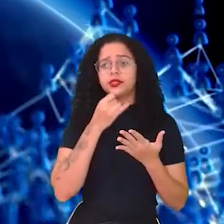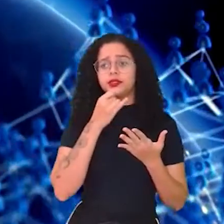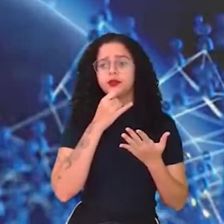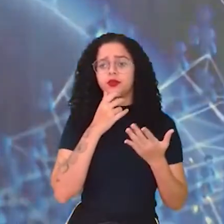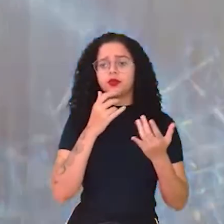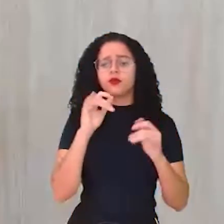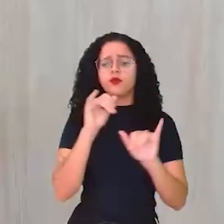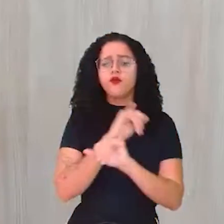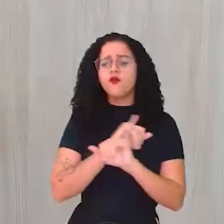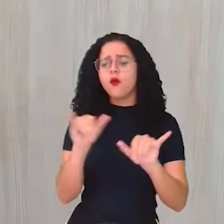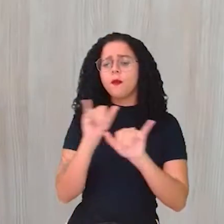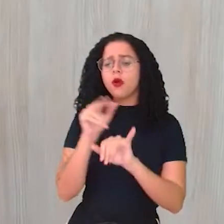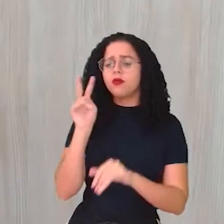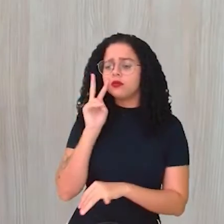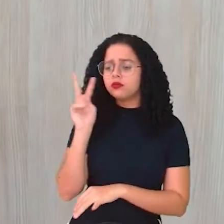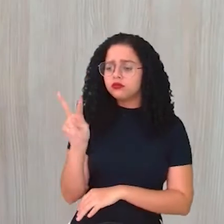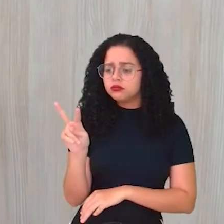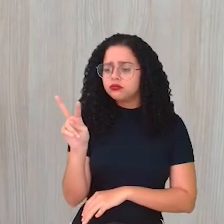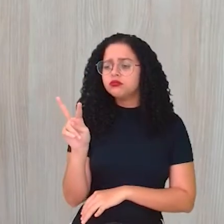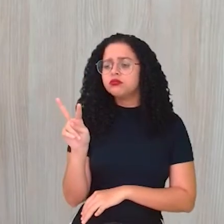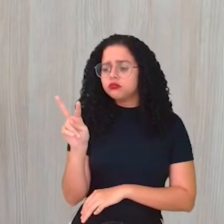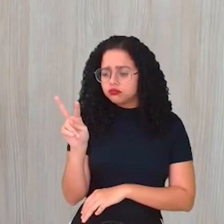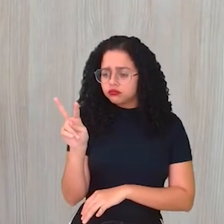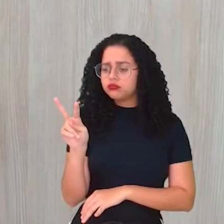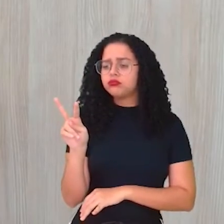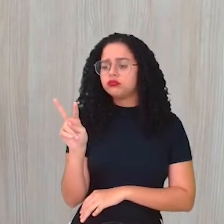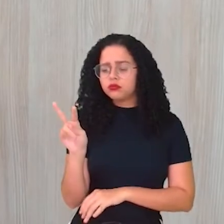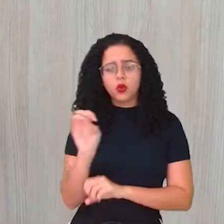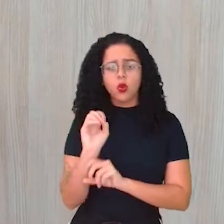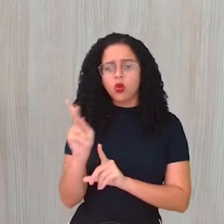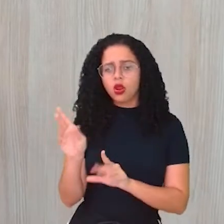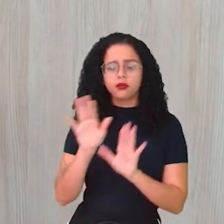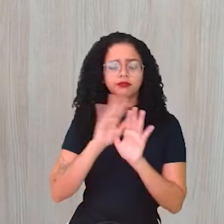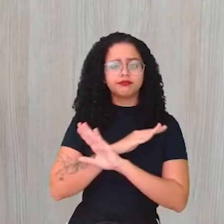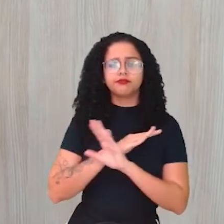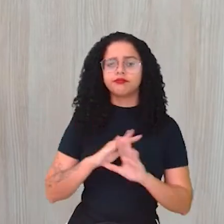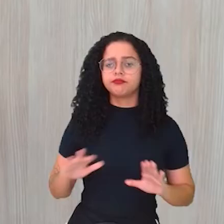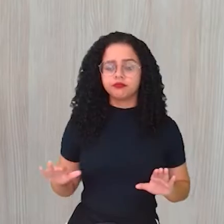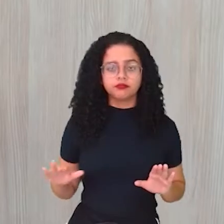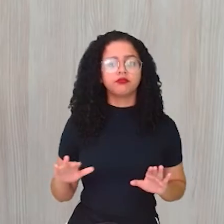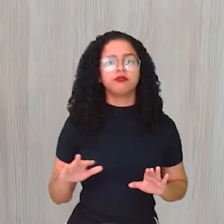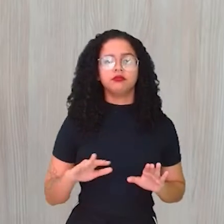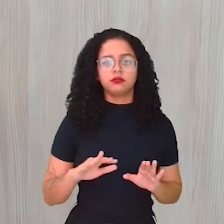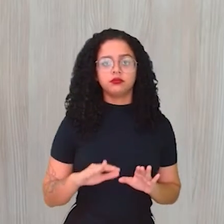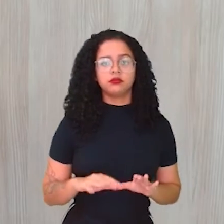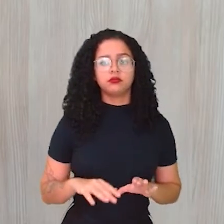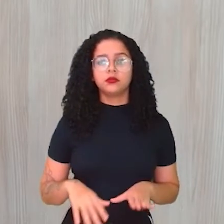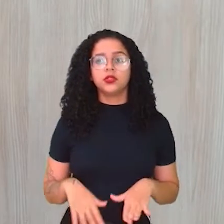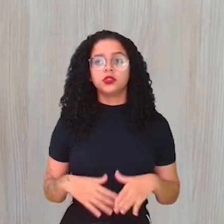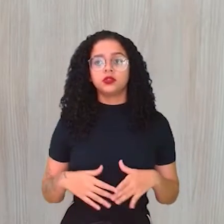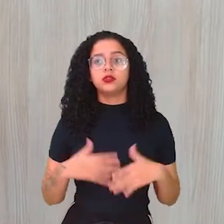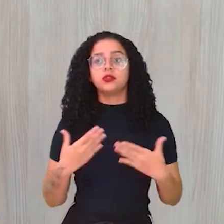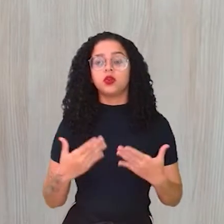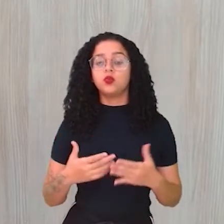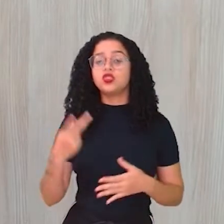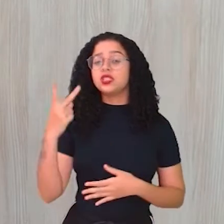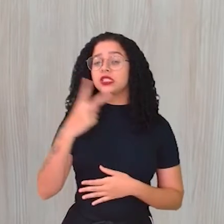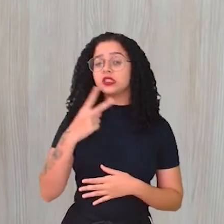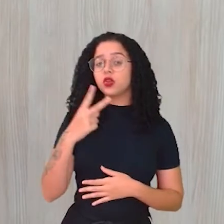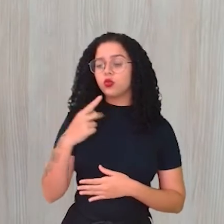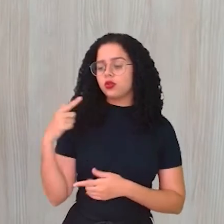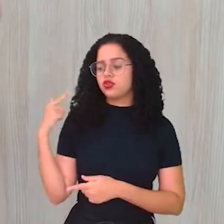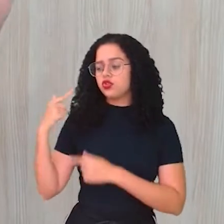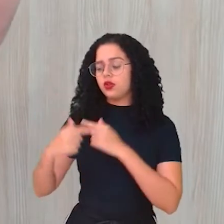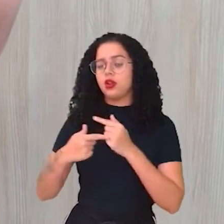informações, você apenas retia, você apenas visualizava as coisas na internet, né? Então você tem uma segunda geração da